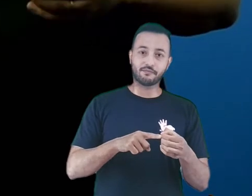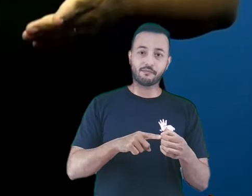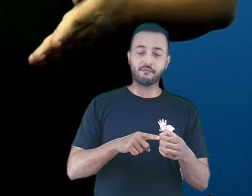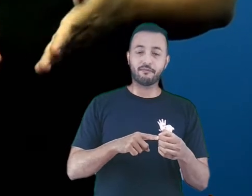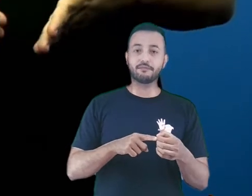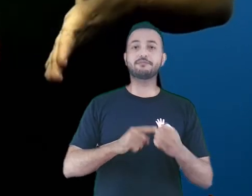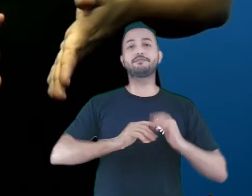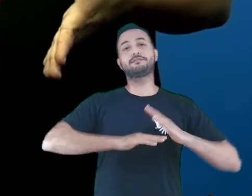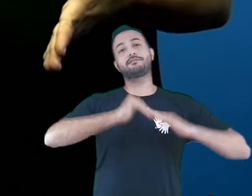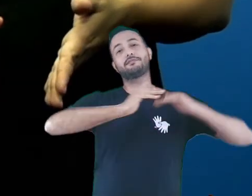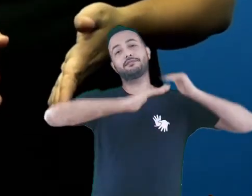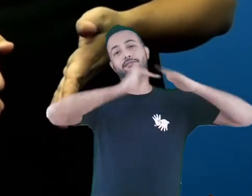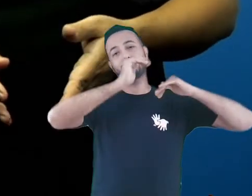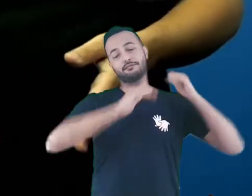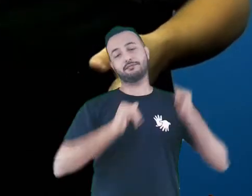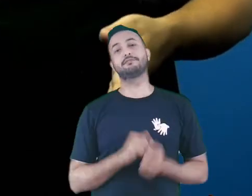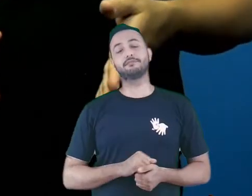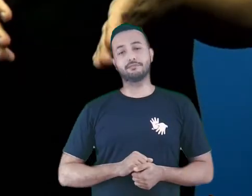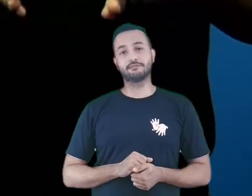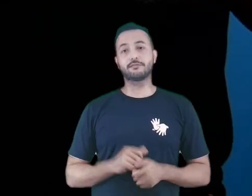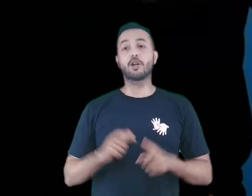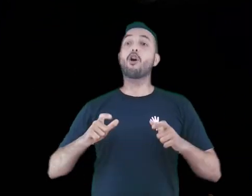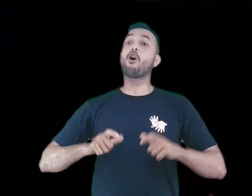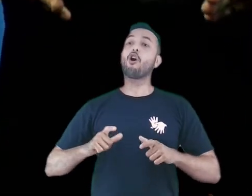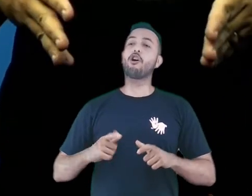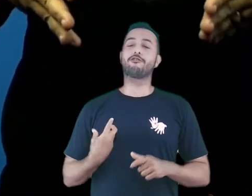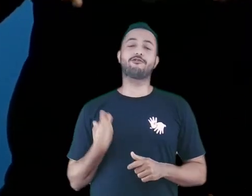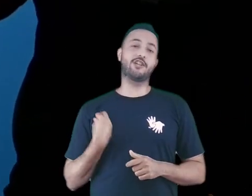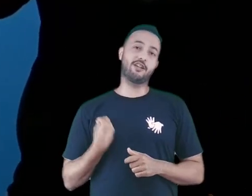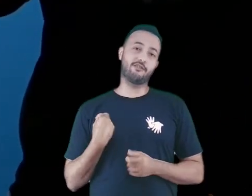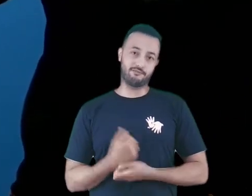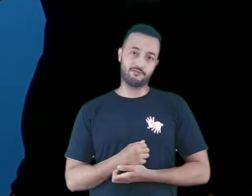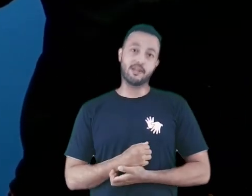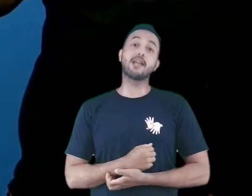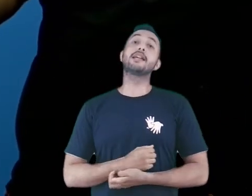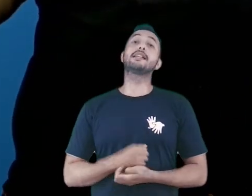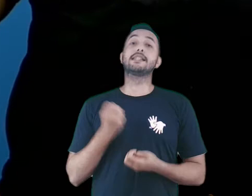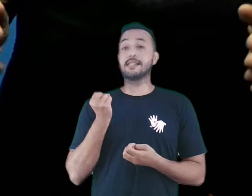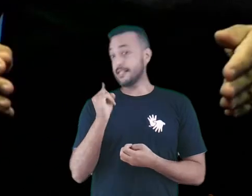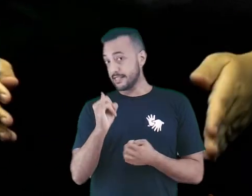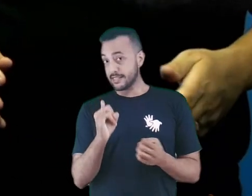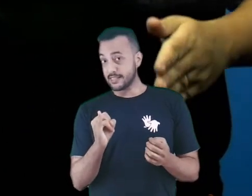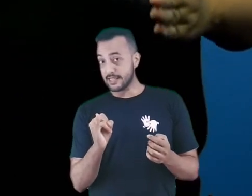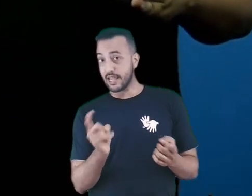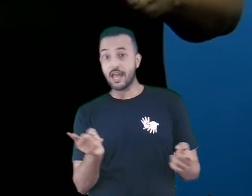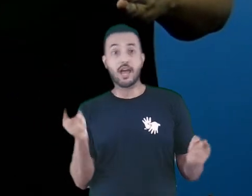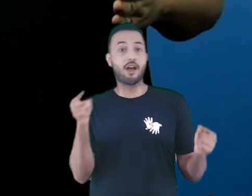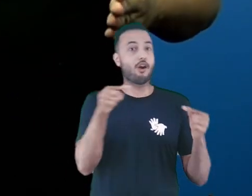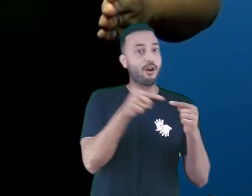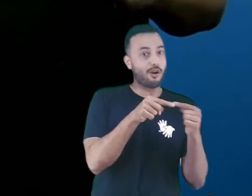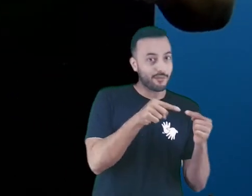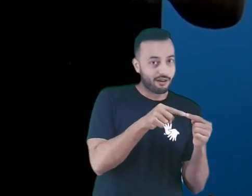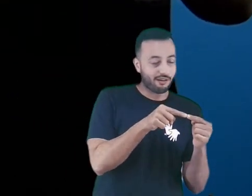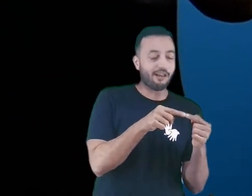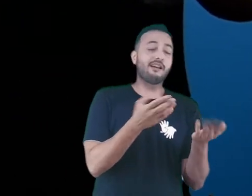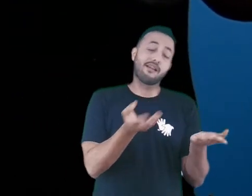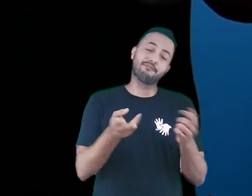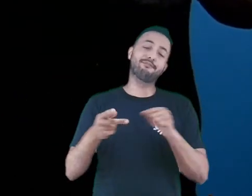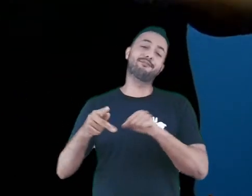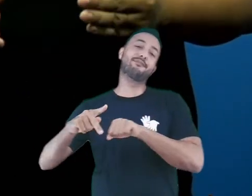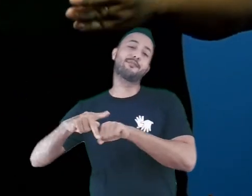O apartamento onde vivi. Então, se ele está relacionando, chamamos de